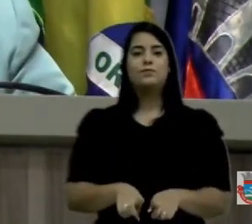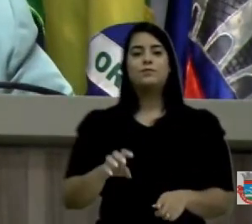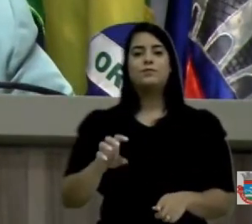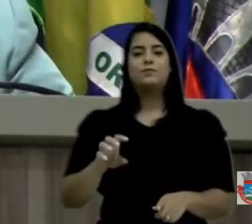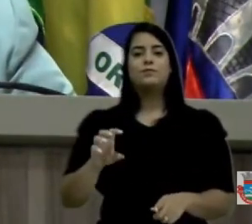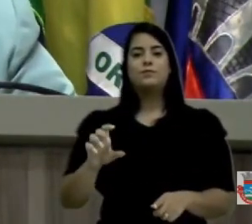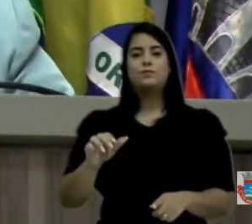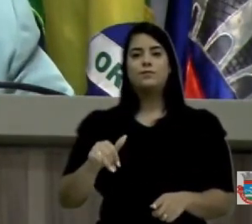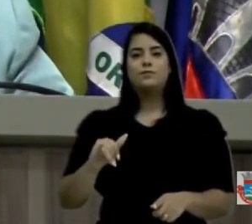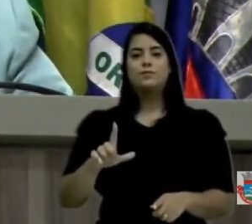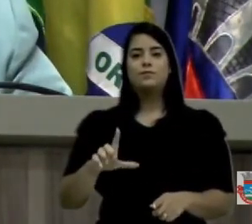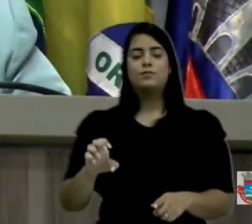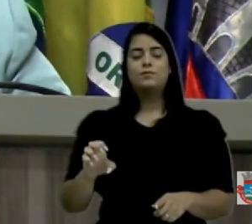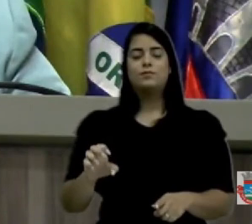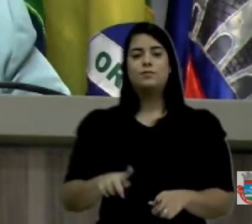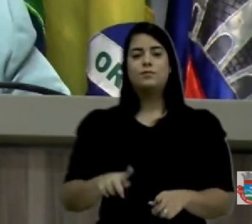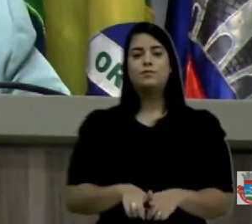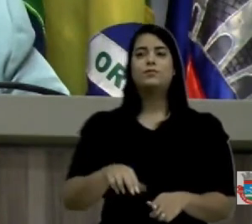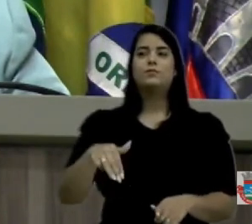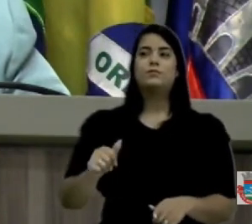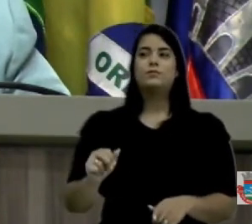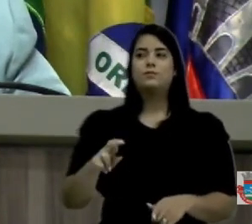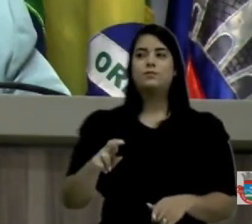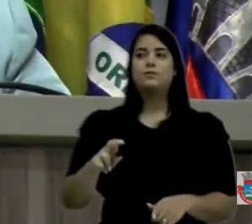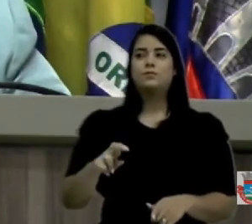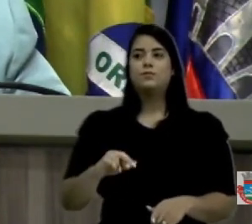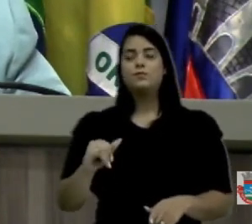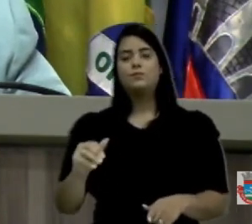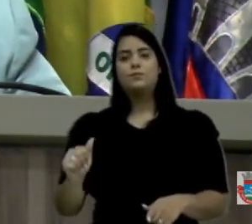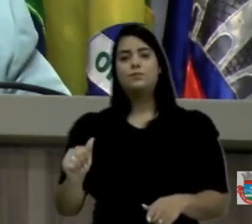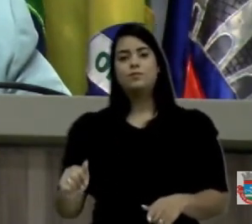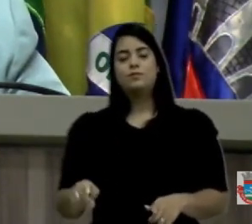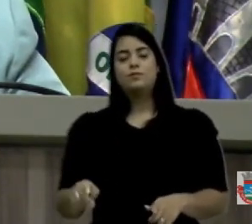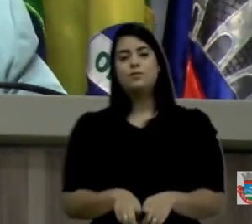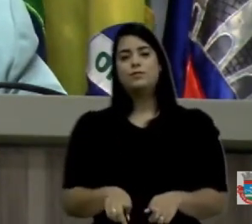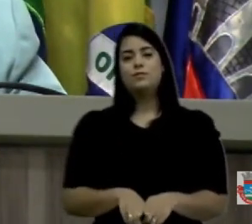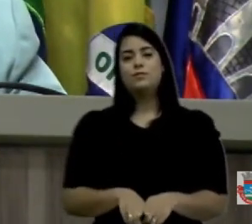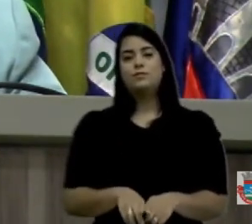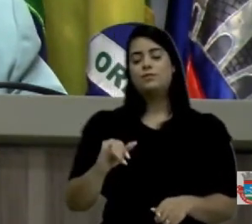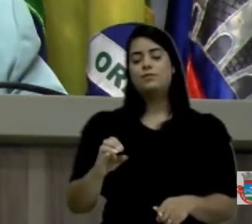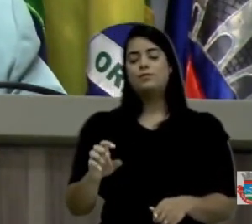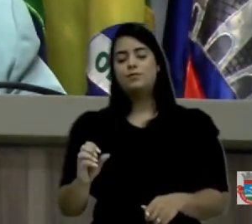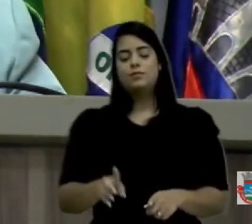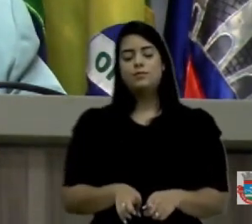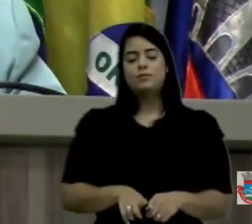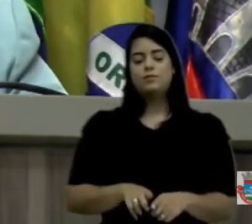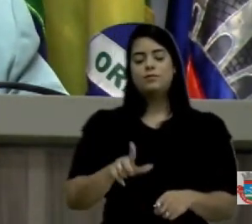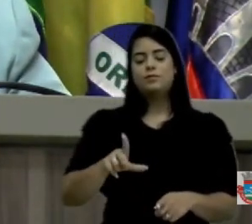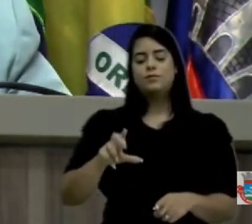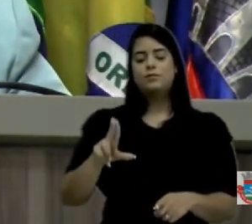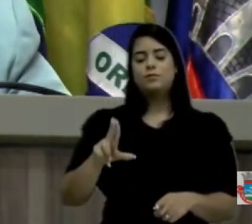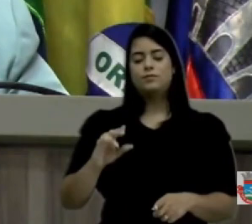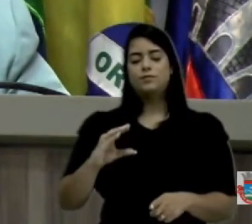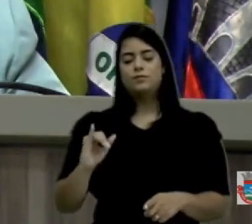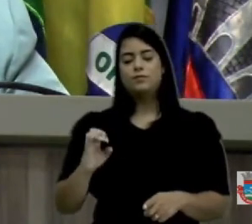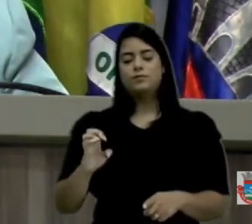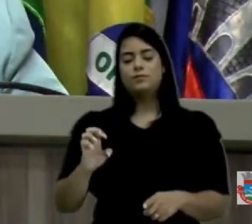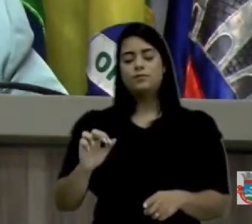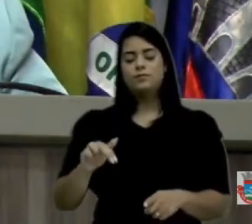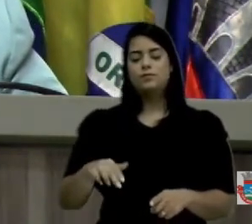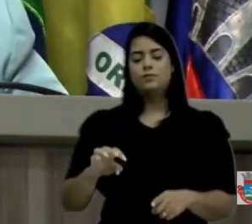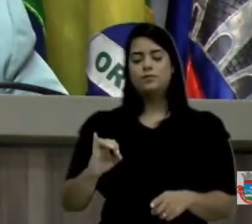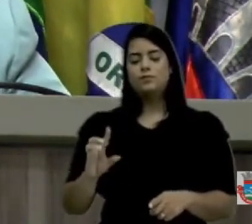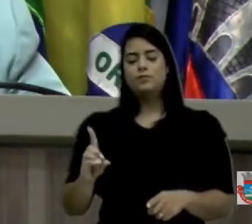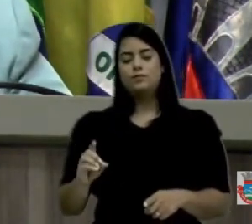Ribeiro Dona Maria do tamando Diego Santos Lucineide Andrade povoado juruba H pai de